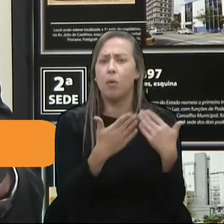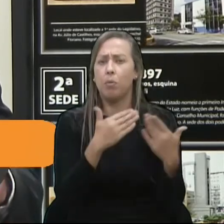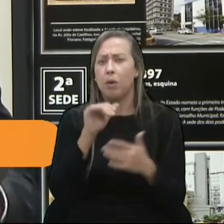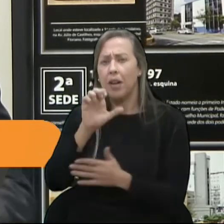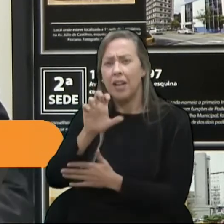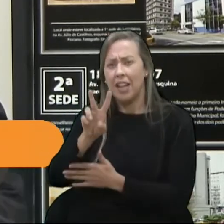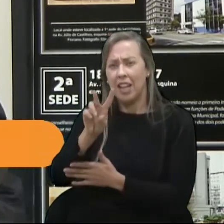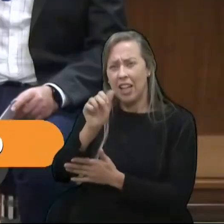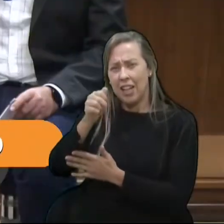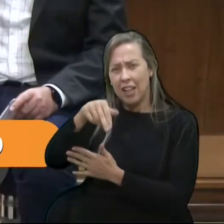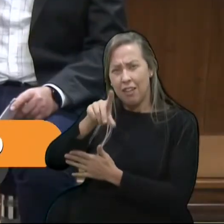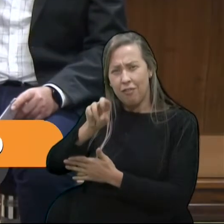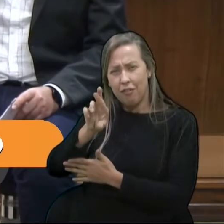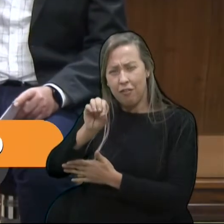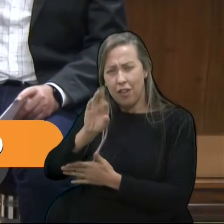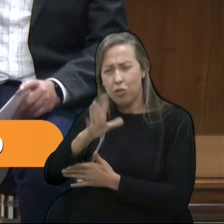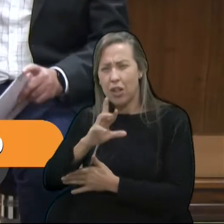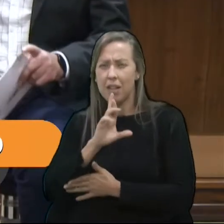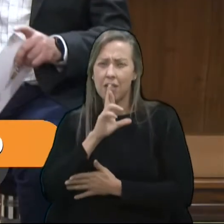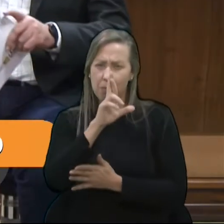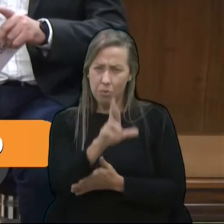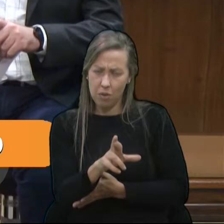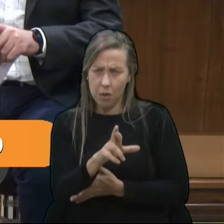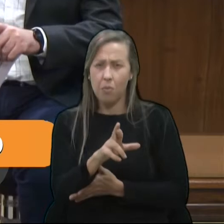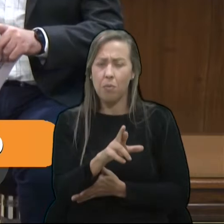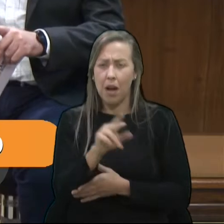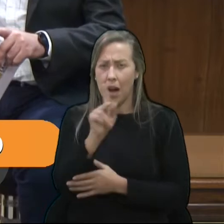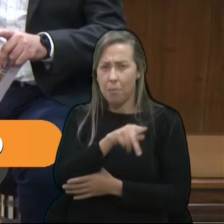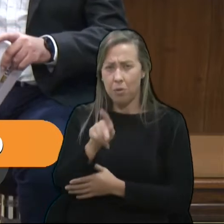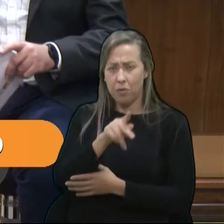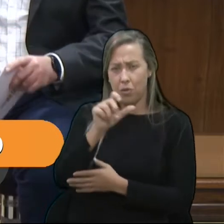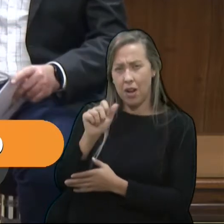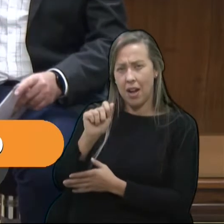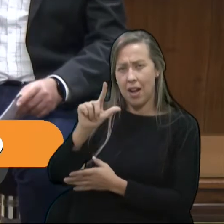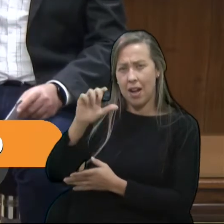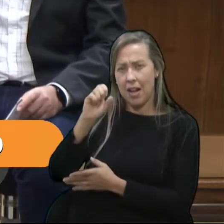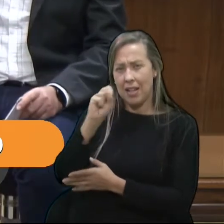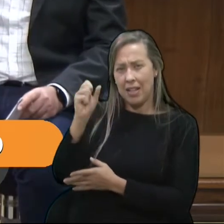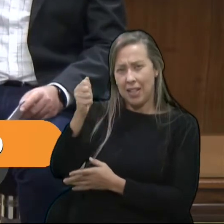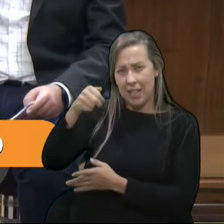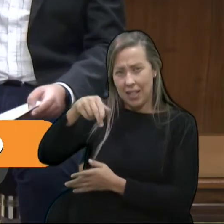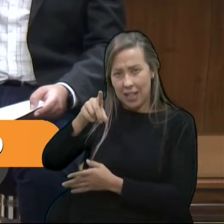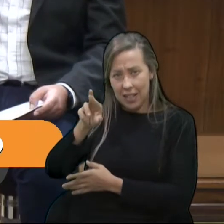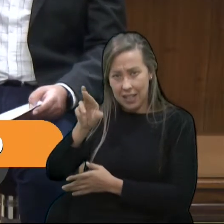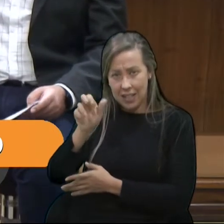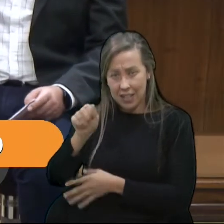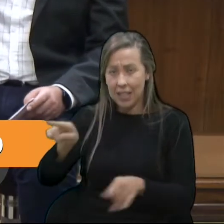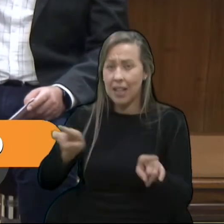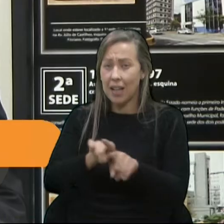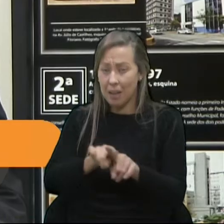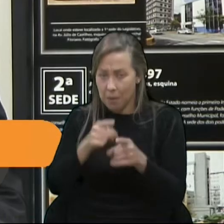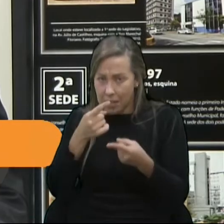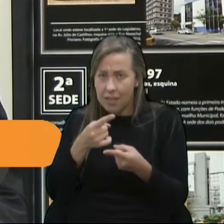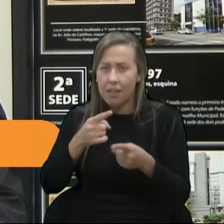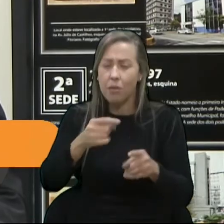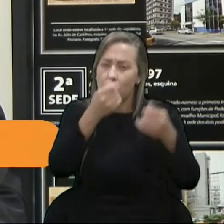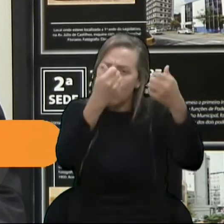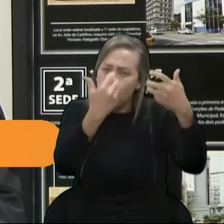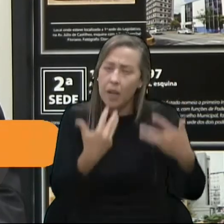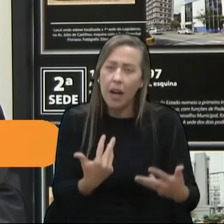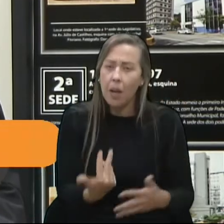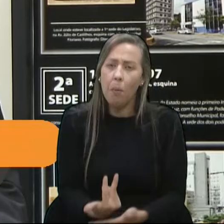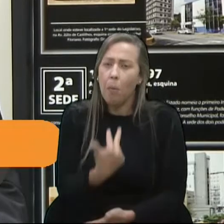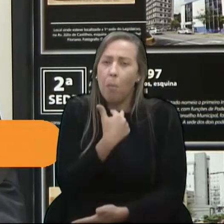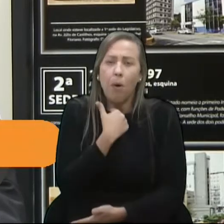já respondeu em parte o que eu estou colocando. A professora Alessandra colocava esse desafio de que não dá simplesmente para